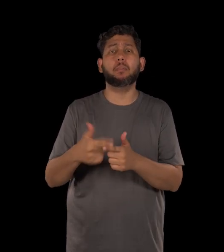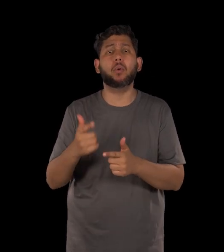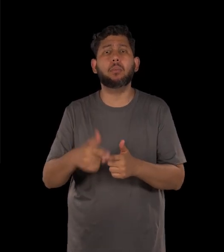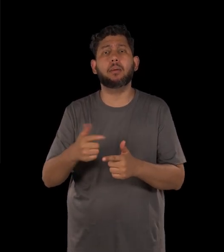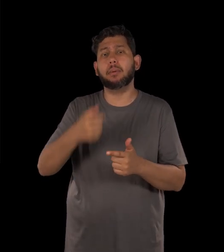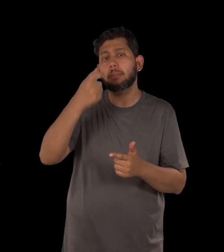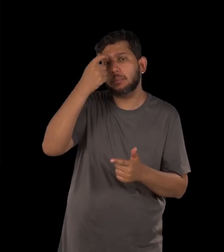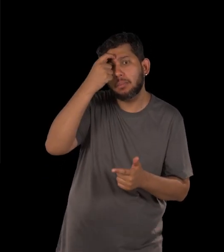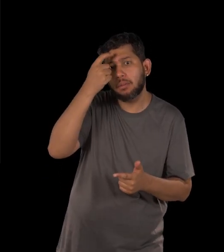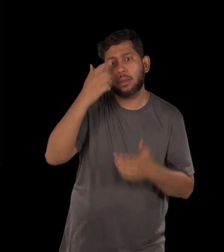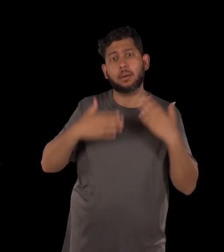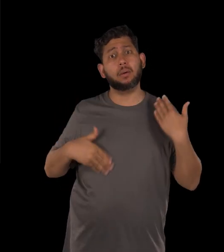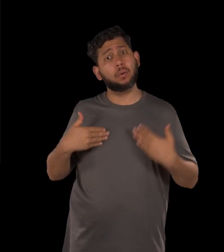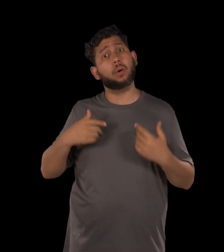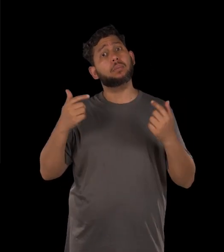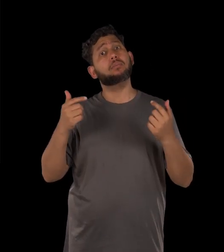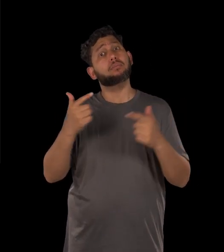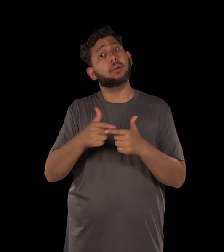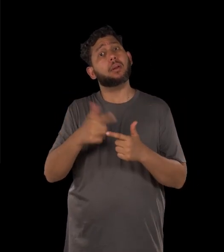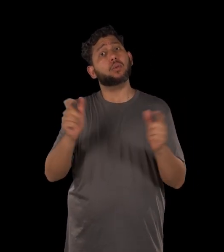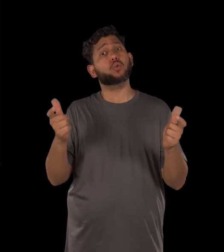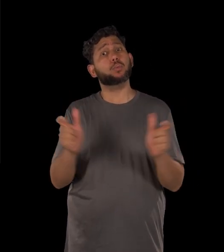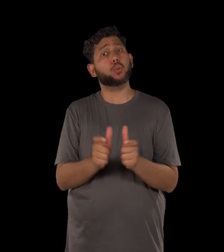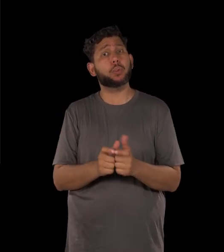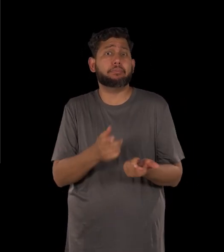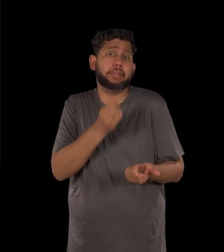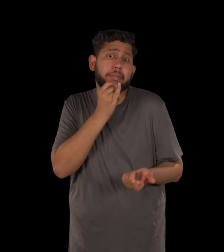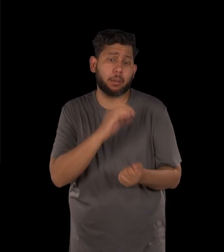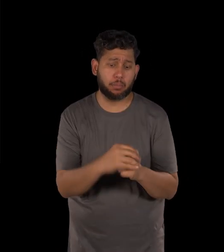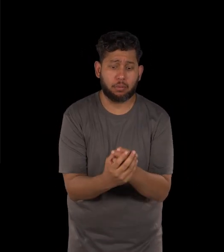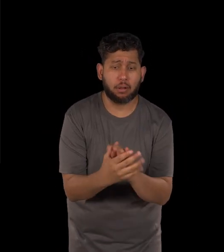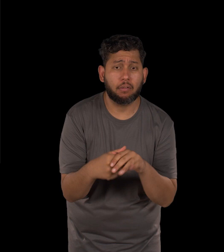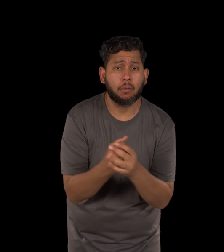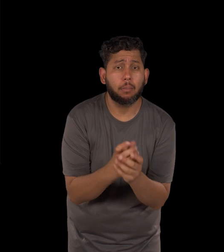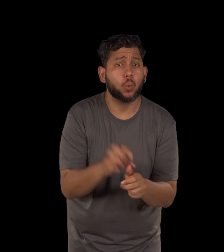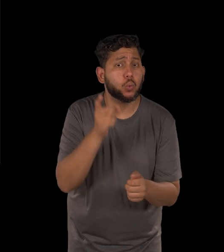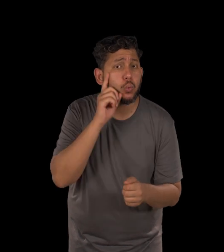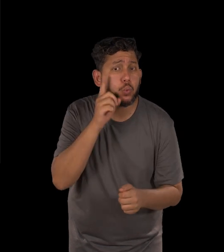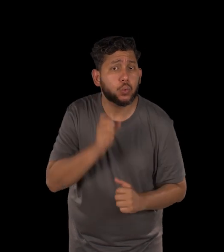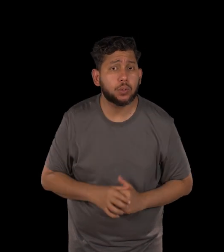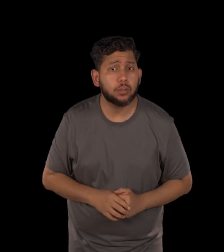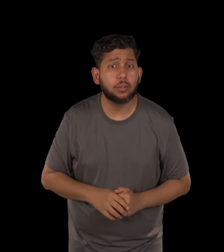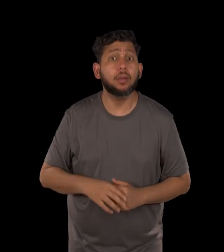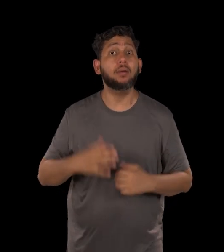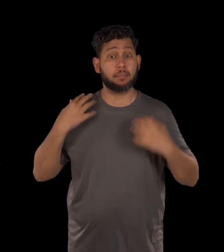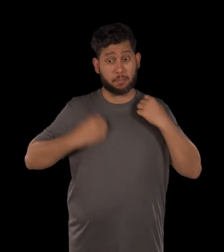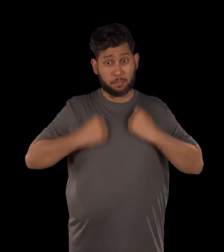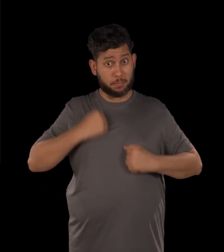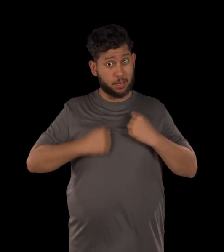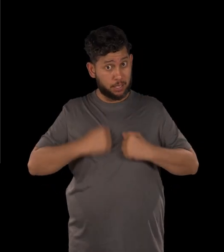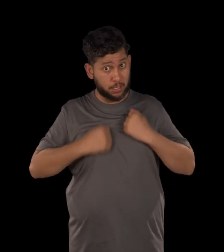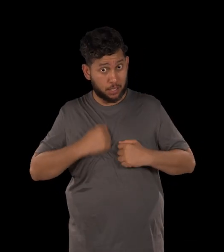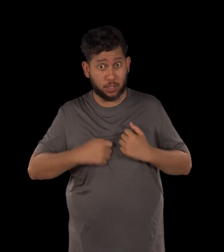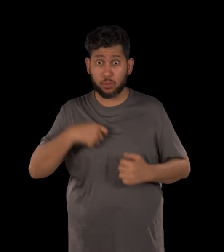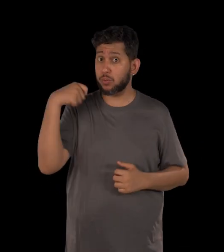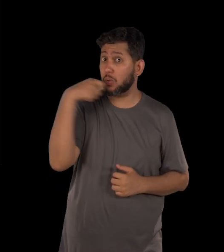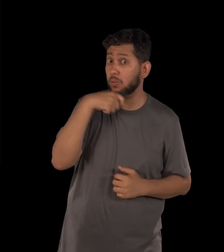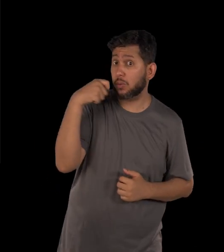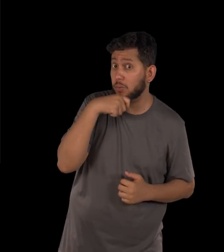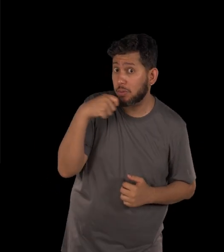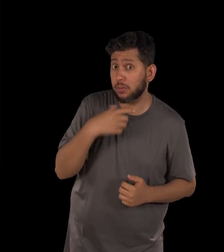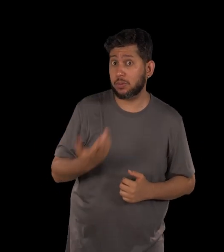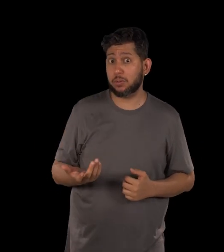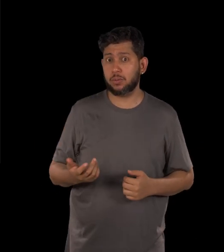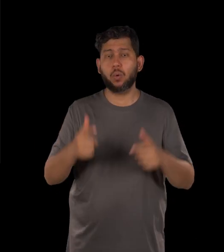mãos frequentemente, tomar banho diariamente, escovar os dentes logo após as refeições, conservar os